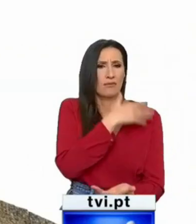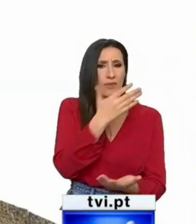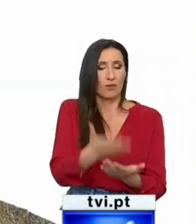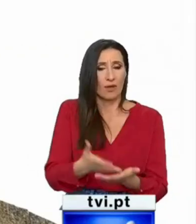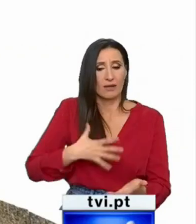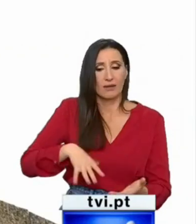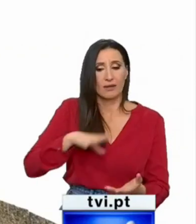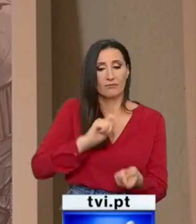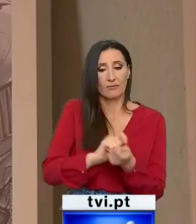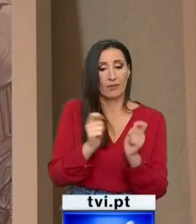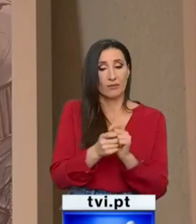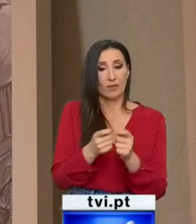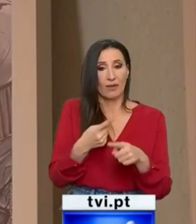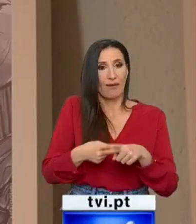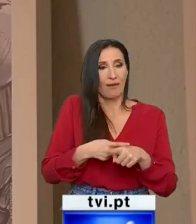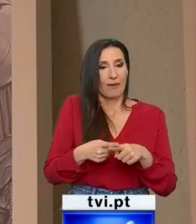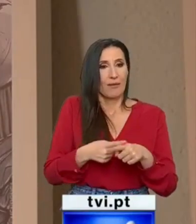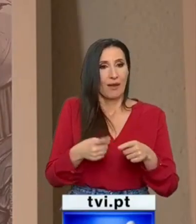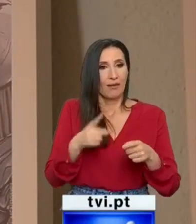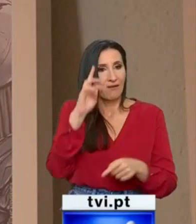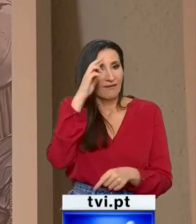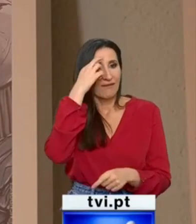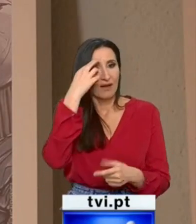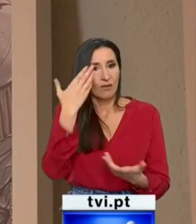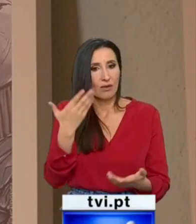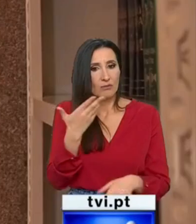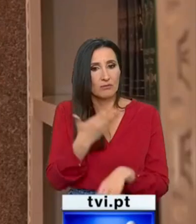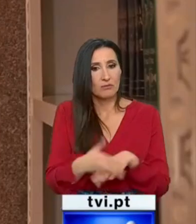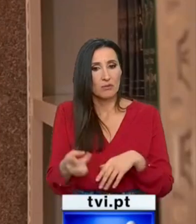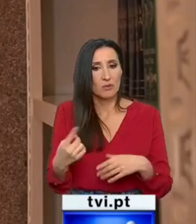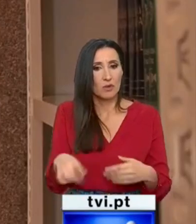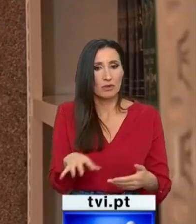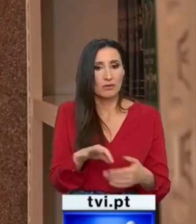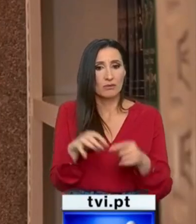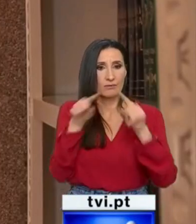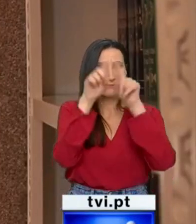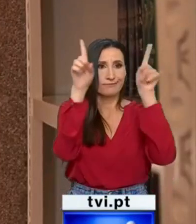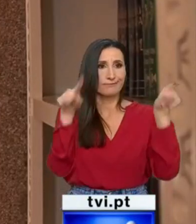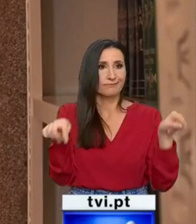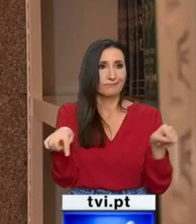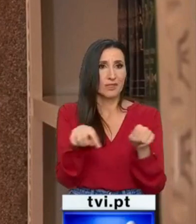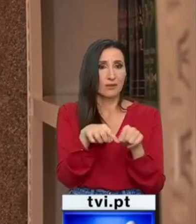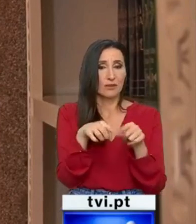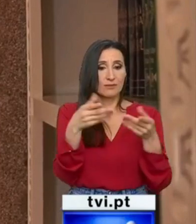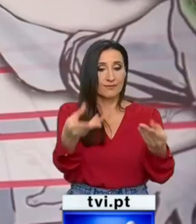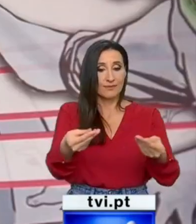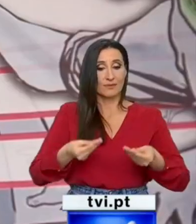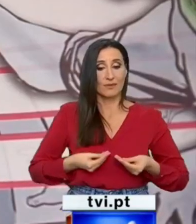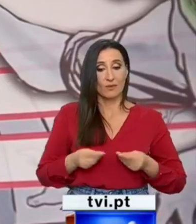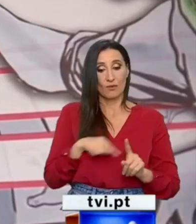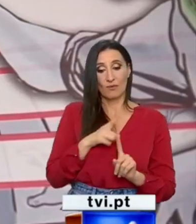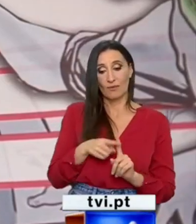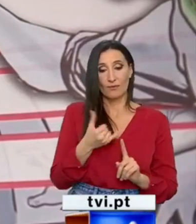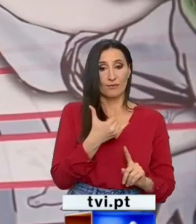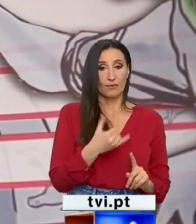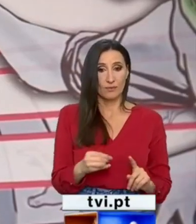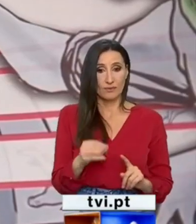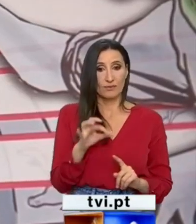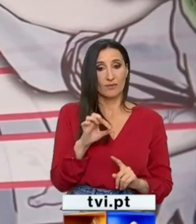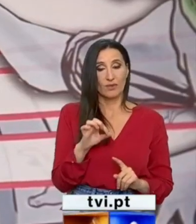De tanta expectativa e empenho, resta agora um simples quadro, aquele que recebeu em 2018